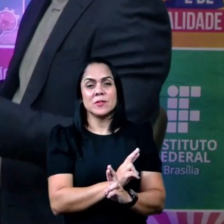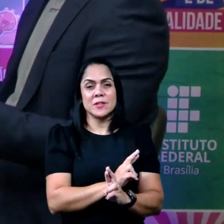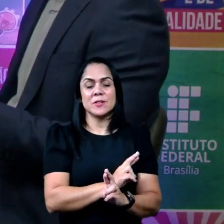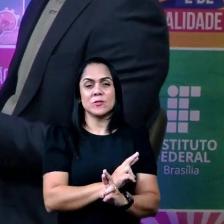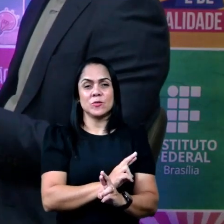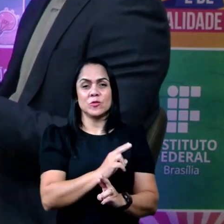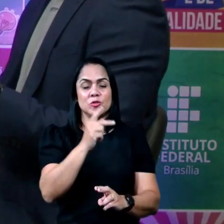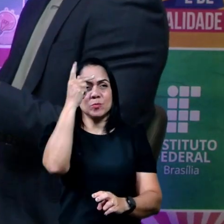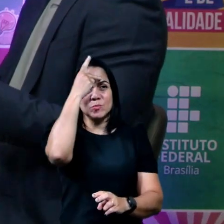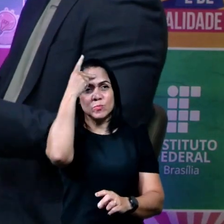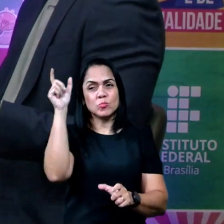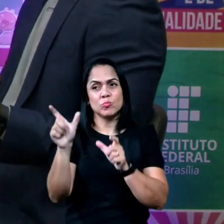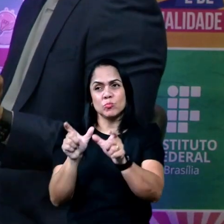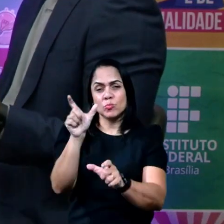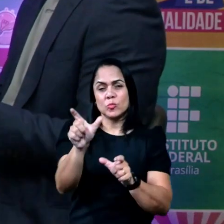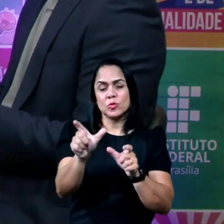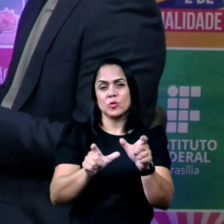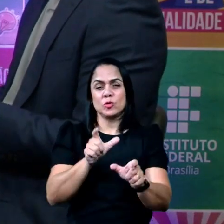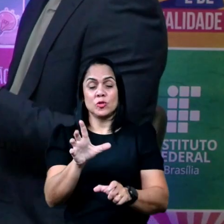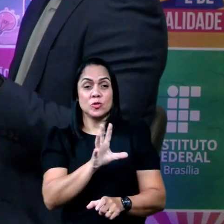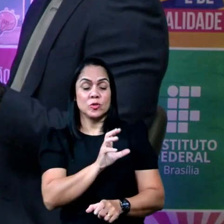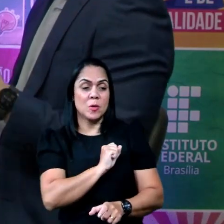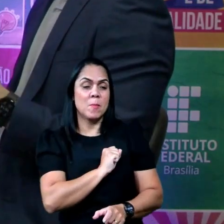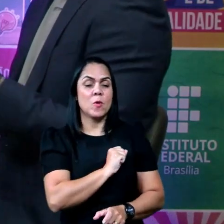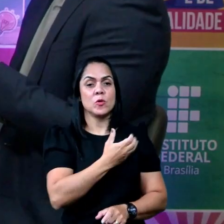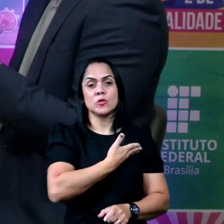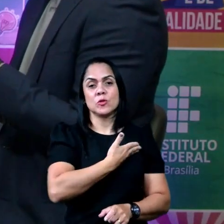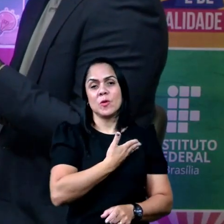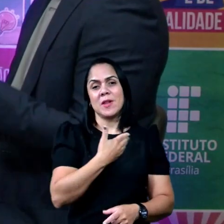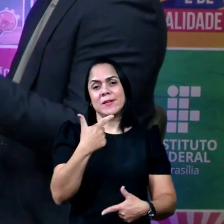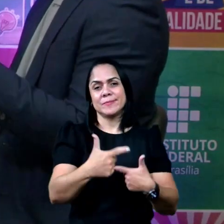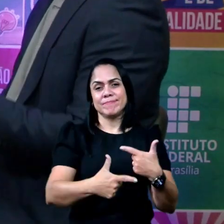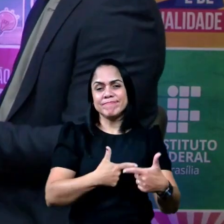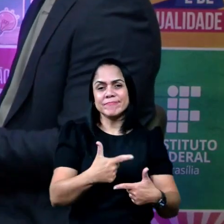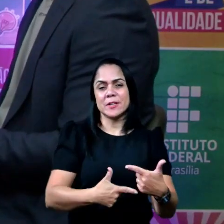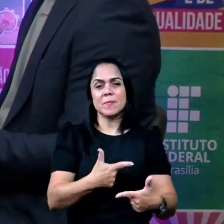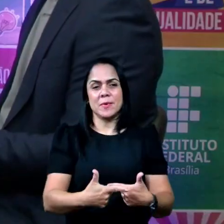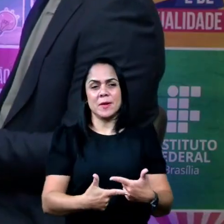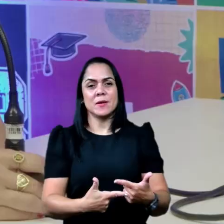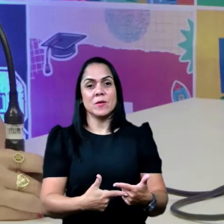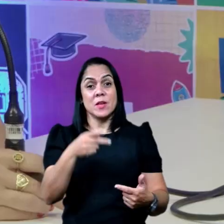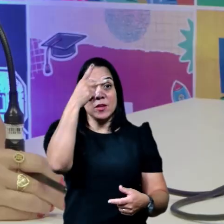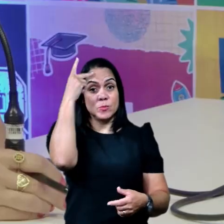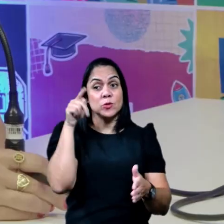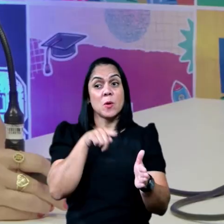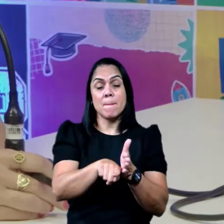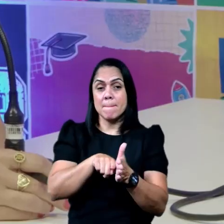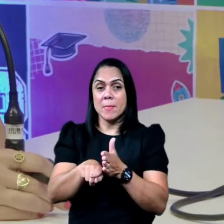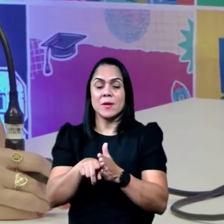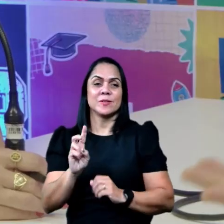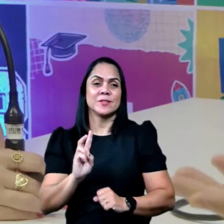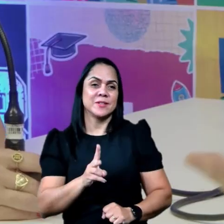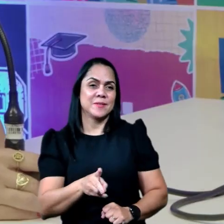interpessoal aí, relacionamentos amorosos entre colegas de trabalho. É um assunto que as pessoas perguntam bastante. É verdade. Aqui no FB a gente tem uns